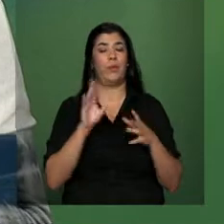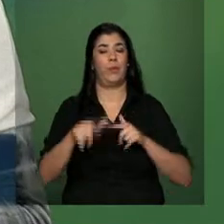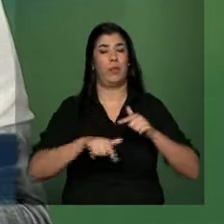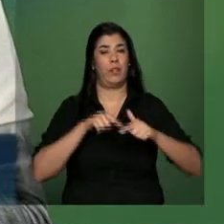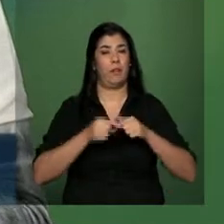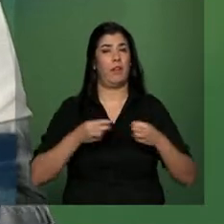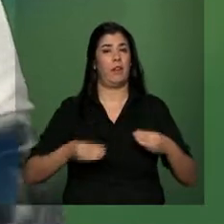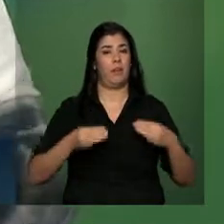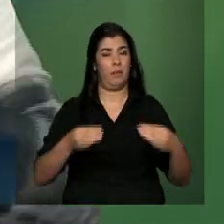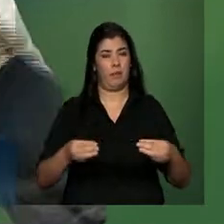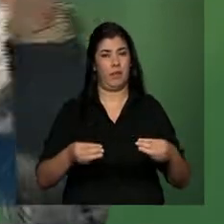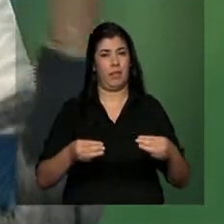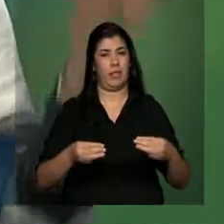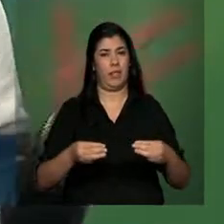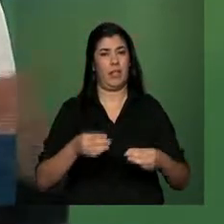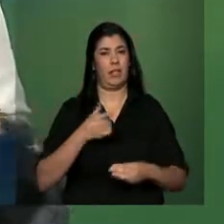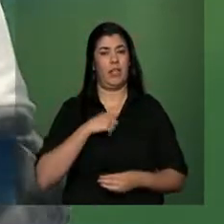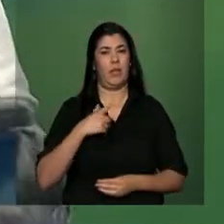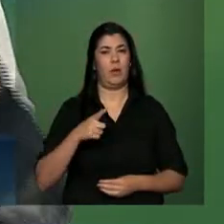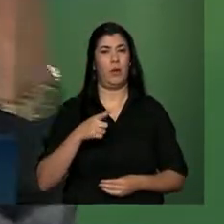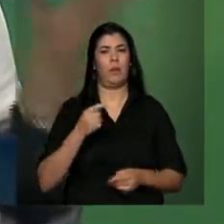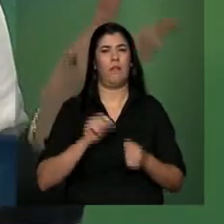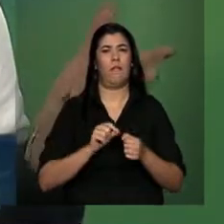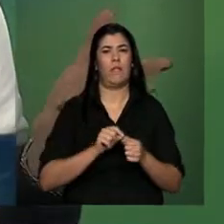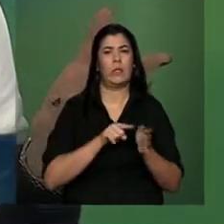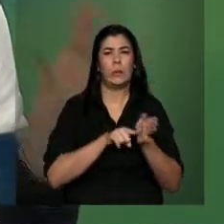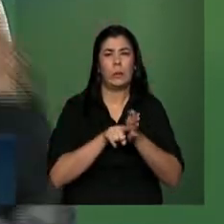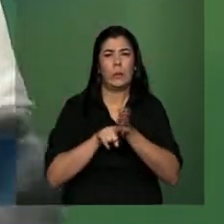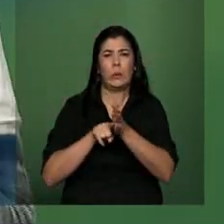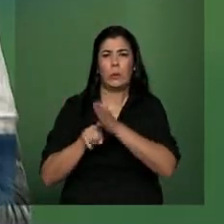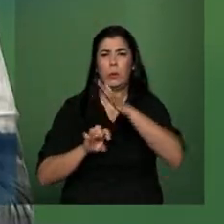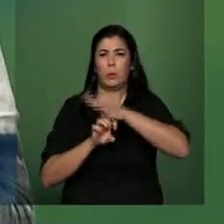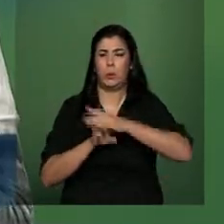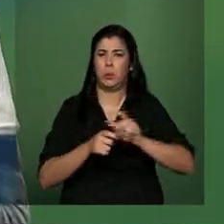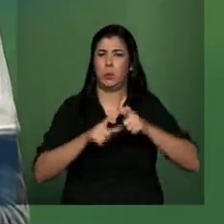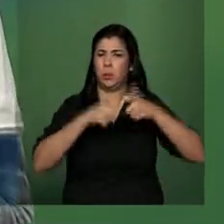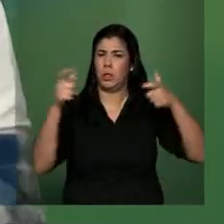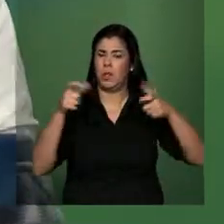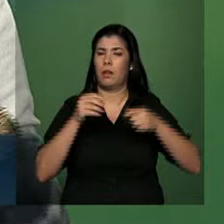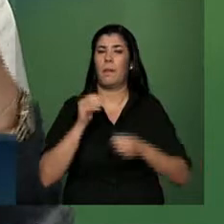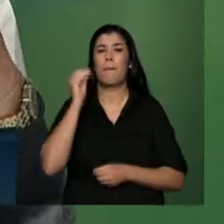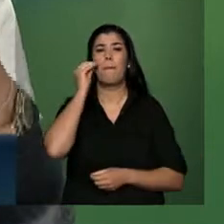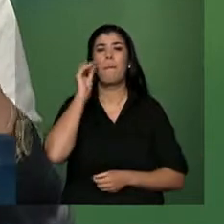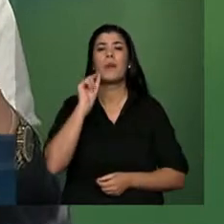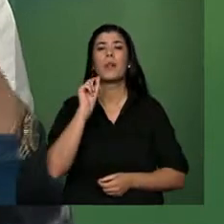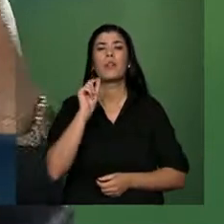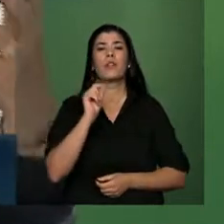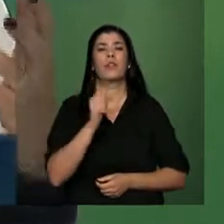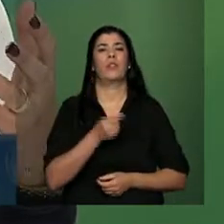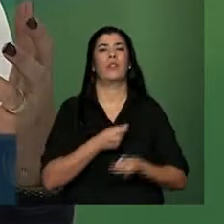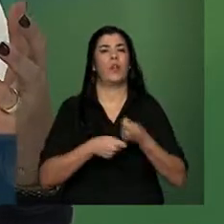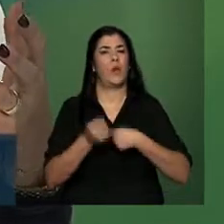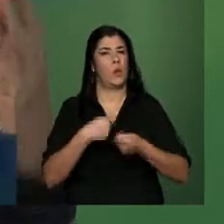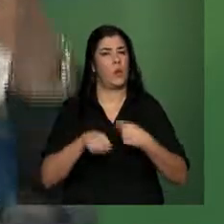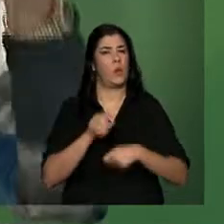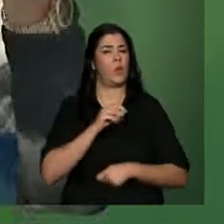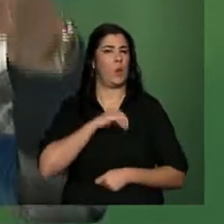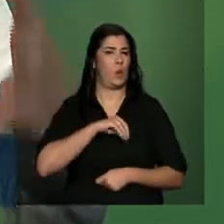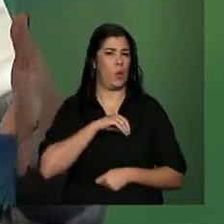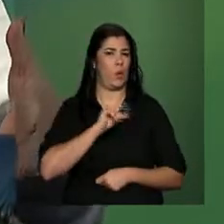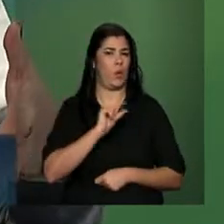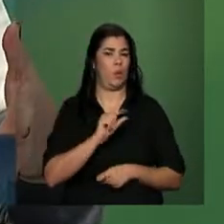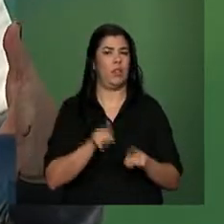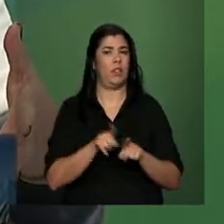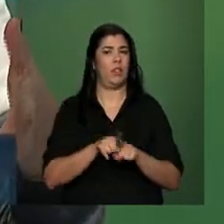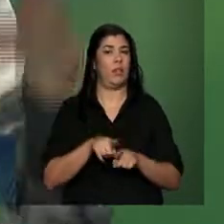Ministério, sem grandes consultorias, sem grandes empresas, para economizar o dinheiro, porque nós queremos reestruturar, usando a